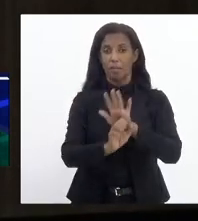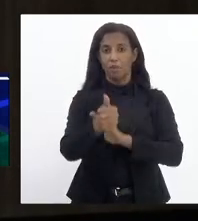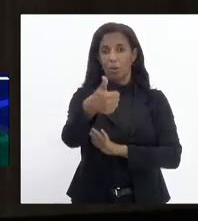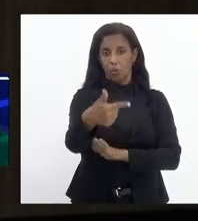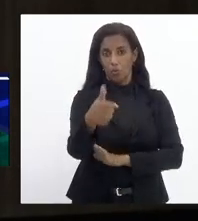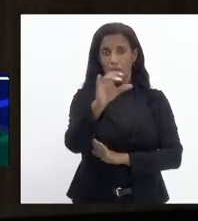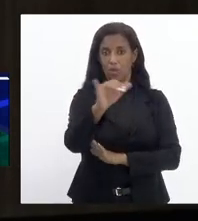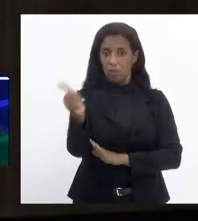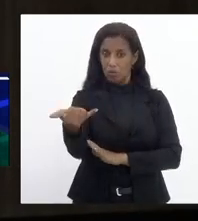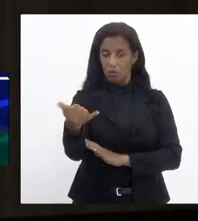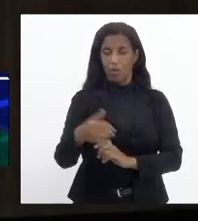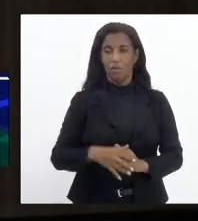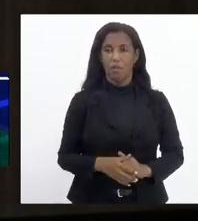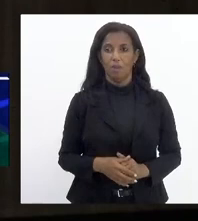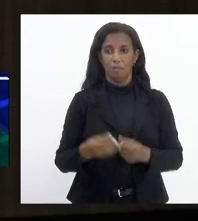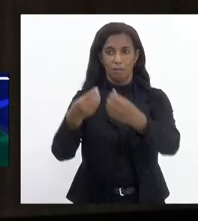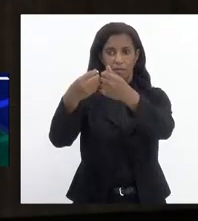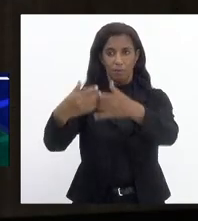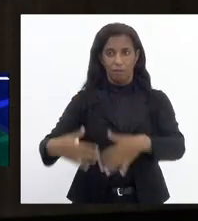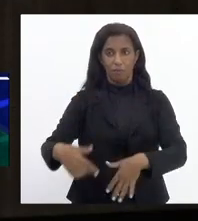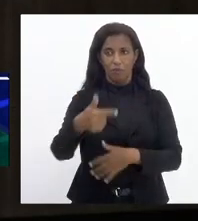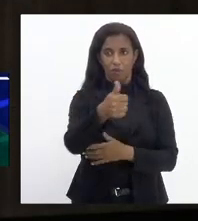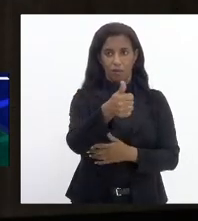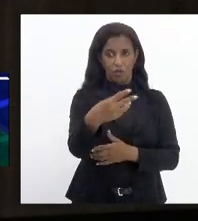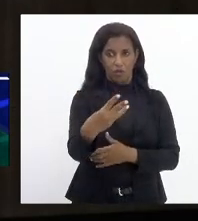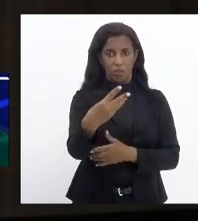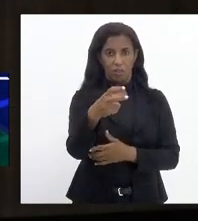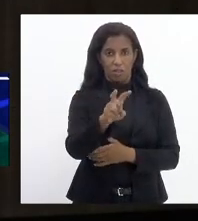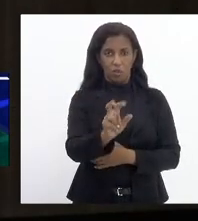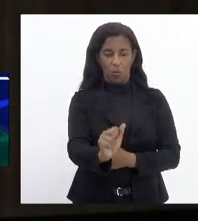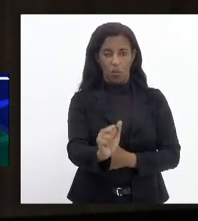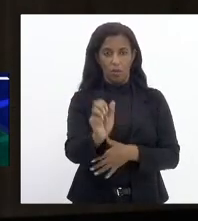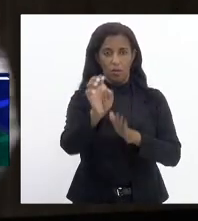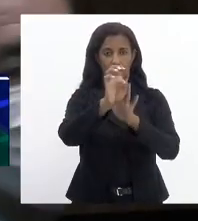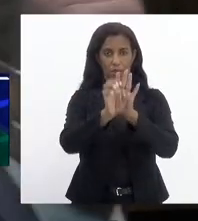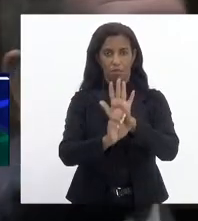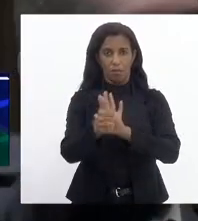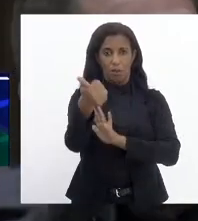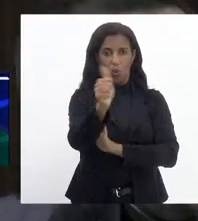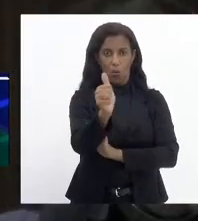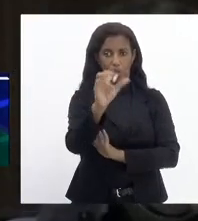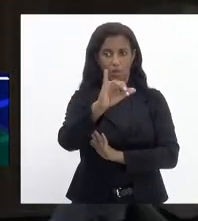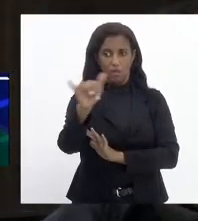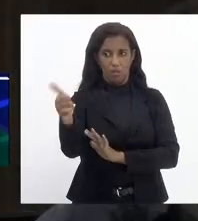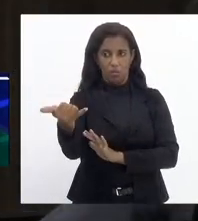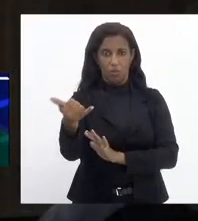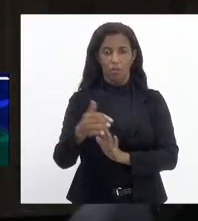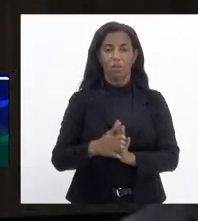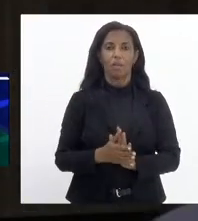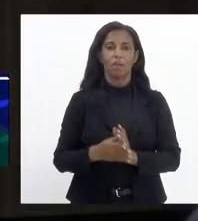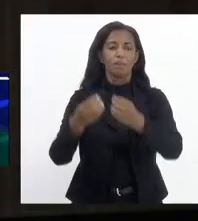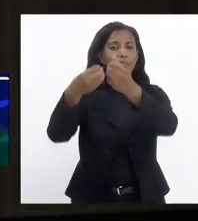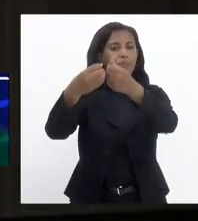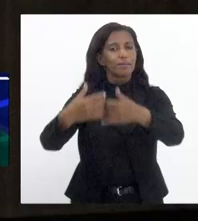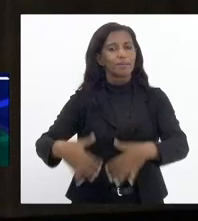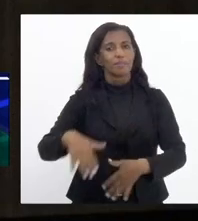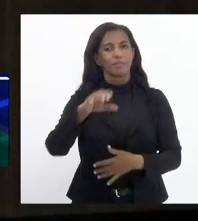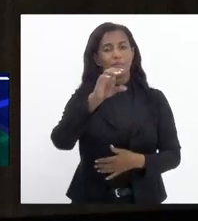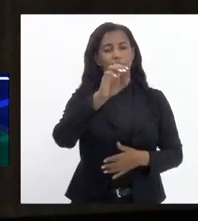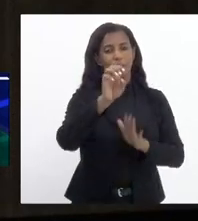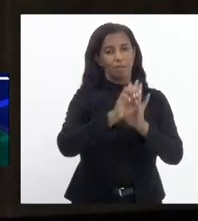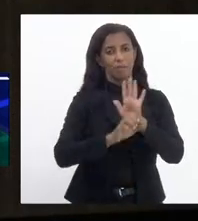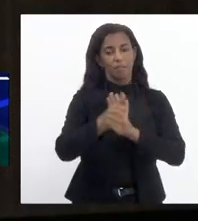CCJ, pela prejudicabilidade das emendas 23 e 51, pela emenda 11 da CCJ, pela prejudicabilidade das